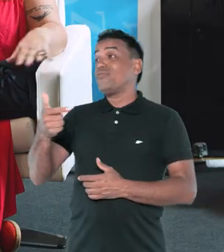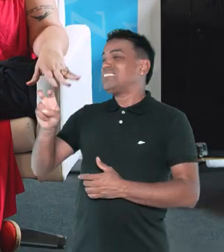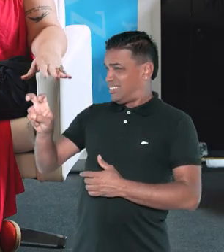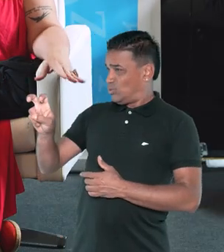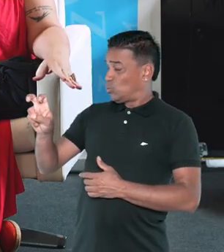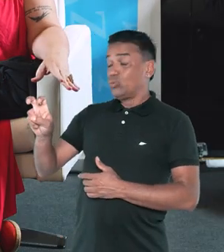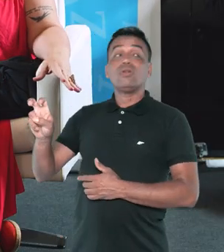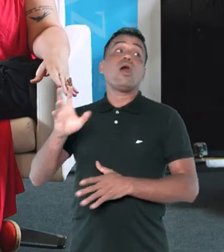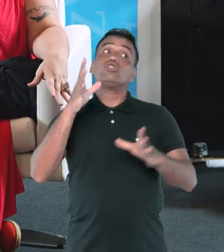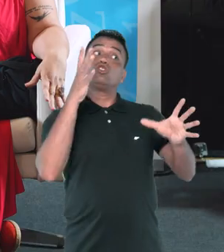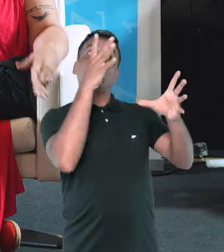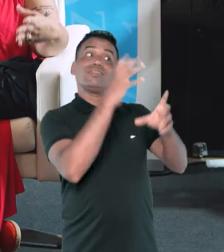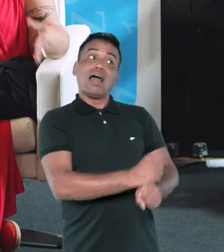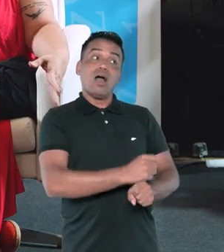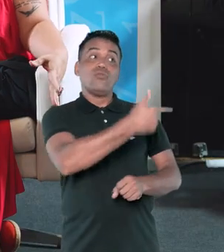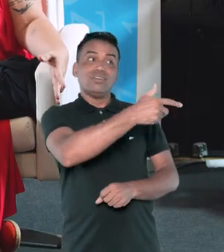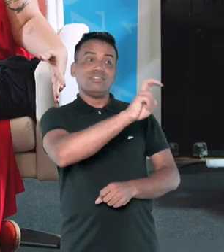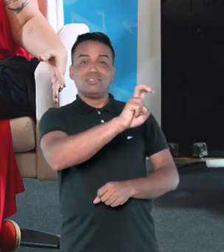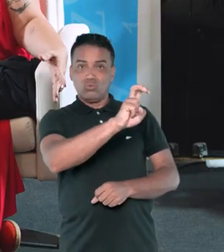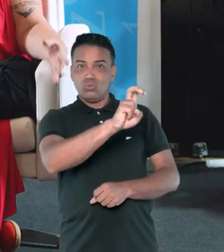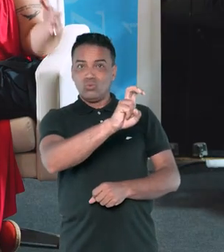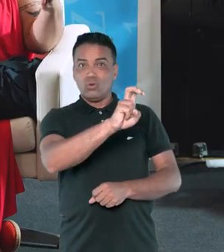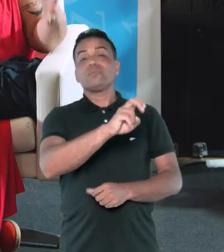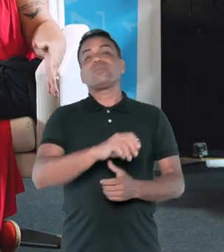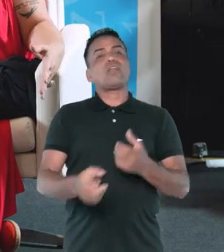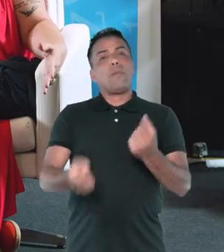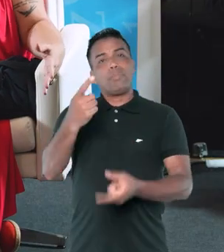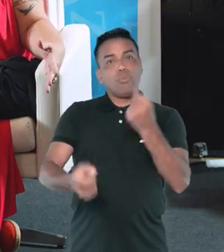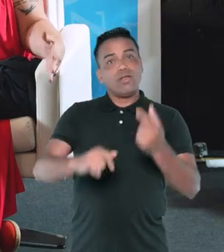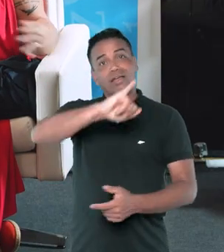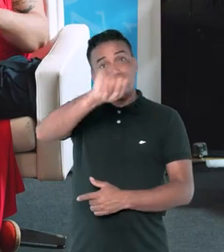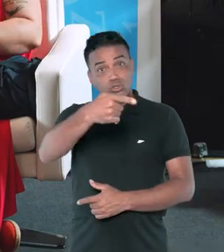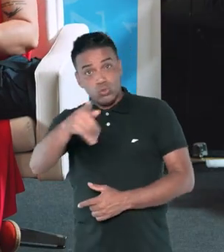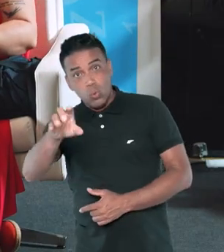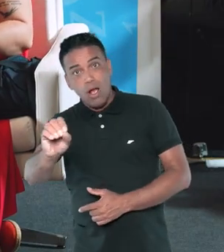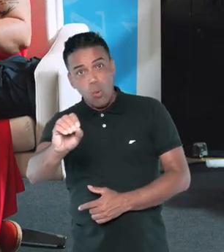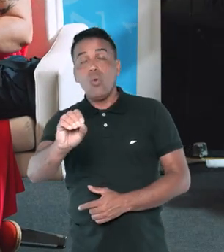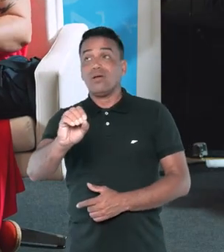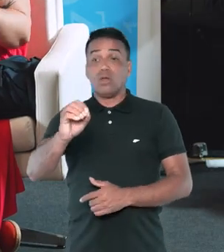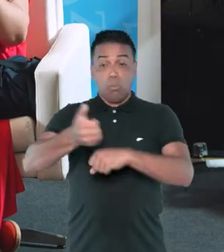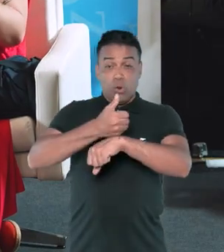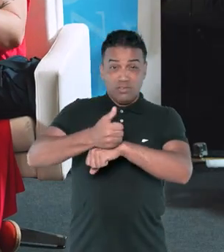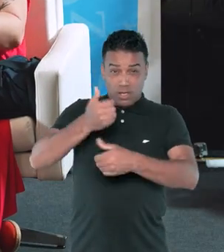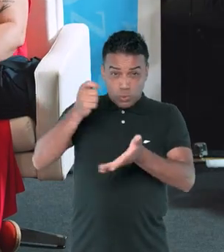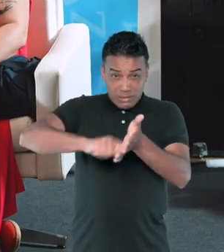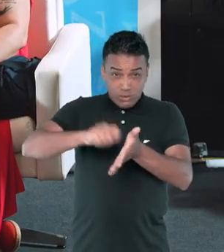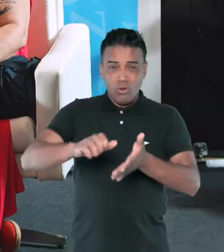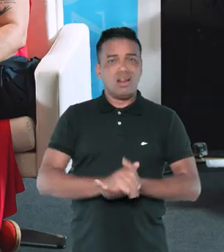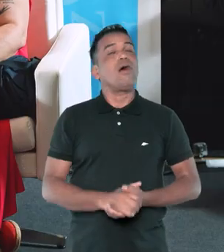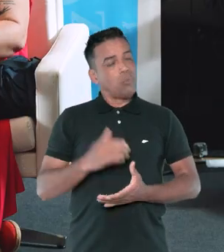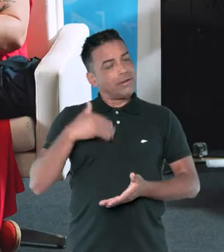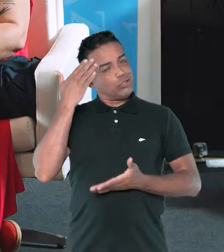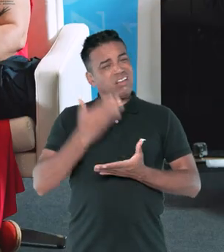botou tudo junto. Porque aí teve o Pipoqueiro João, aí disseram que eu não podia ser escritora, que isso não era uma profissão. E aí eu